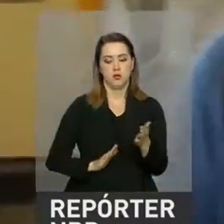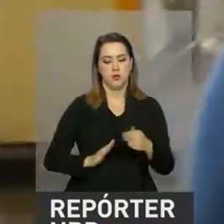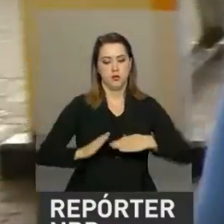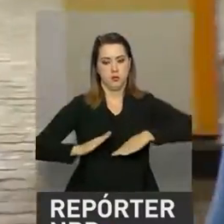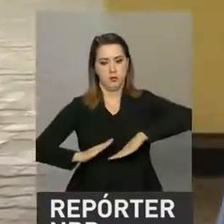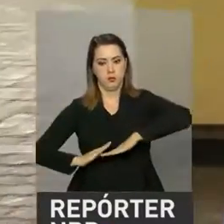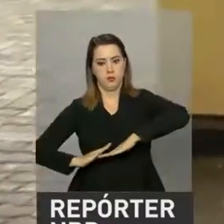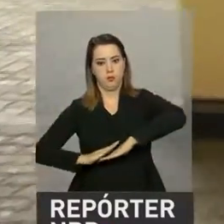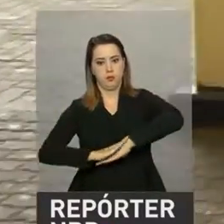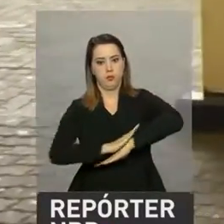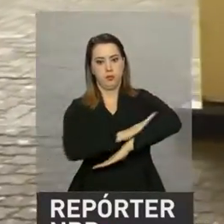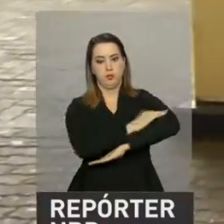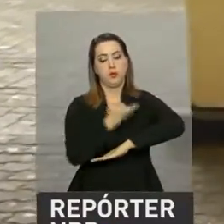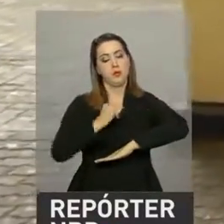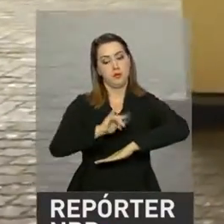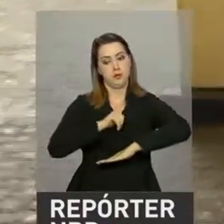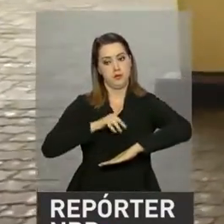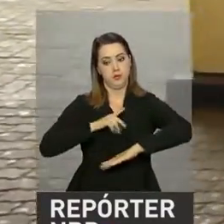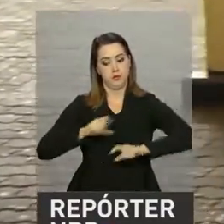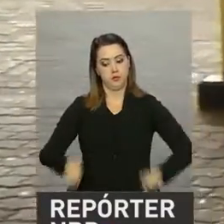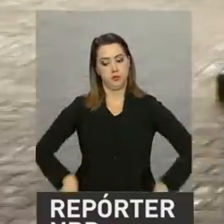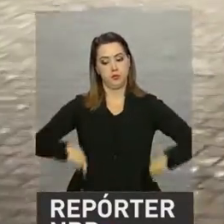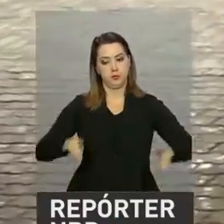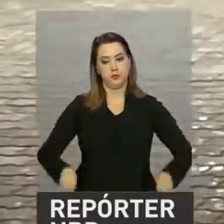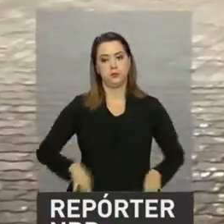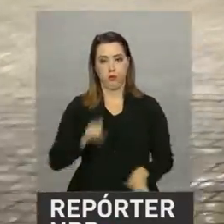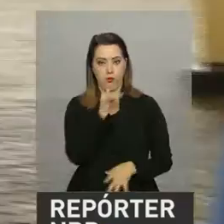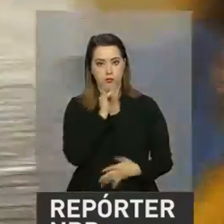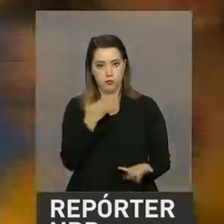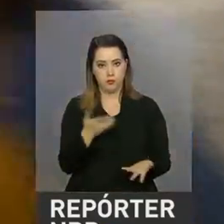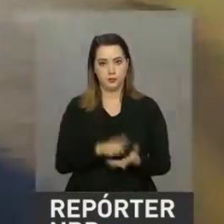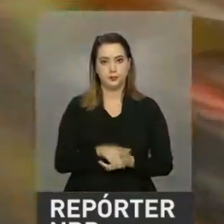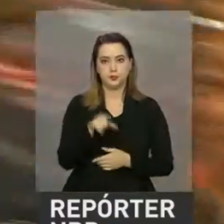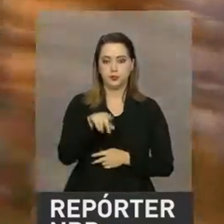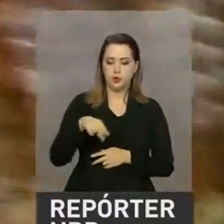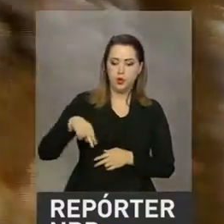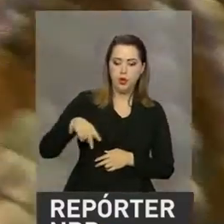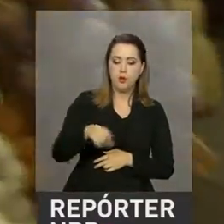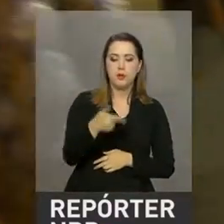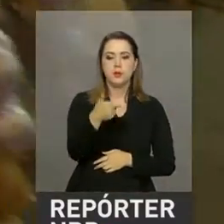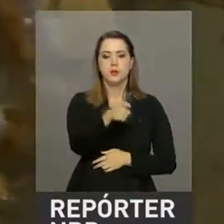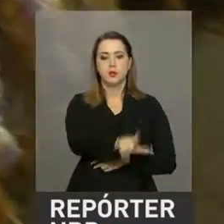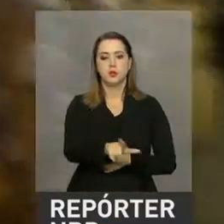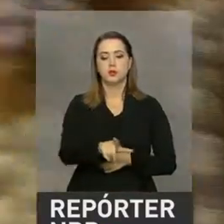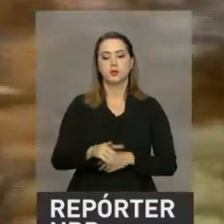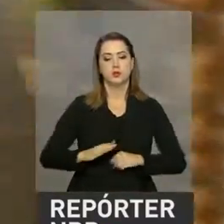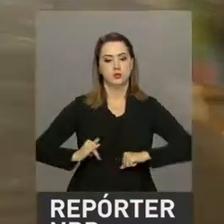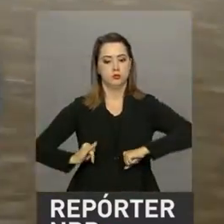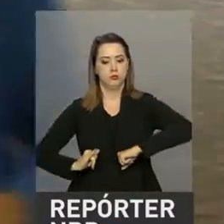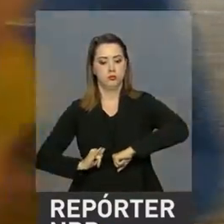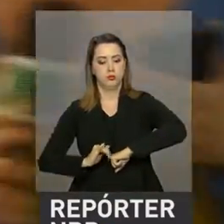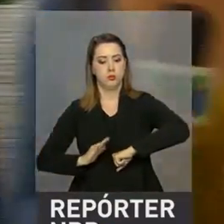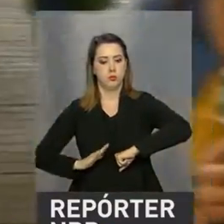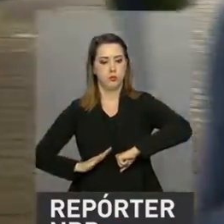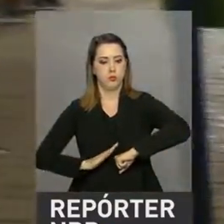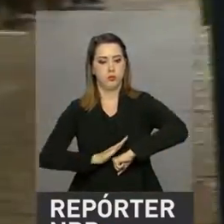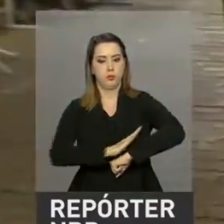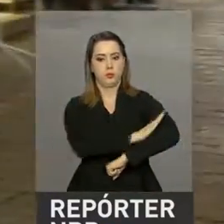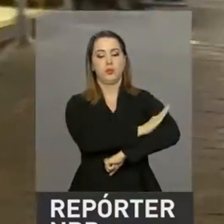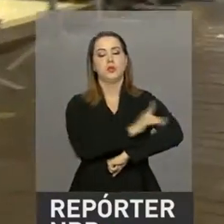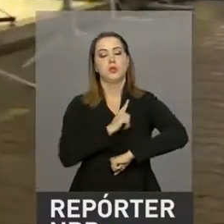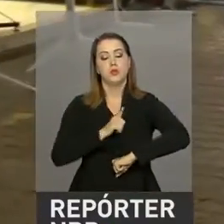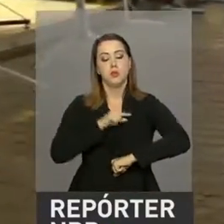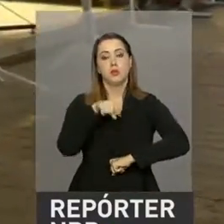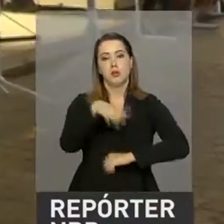acesso de uma cadeira de rodas, por exemplo. Vamos caminhar mais um pouquinho. Outra barraca, outra rampa. Então, até agora, é verdade. O